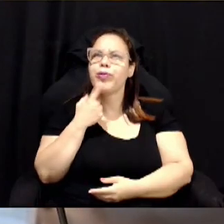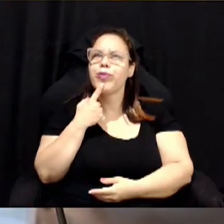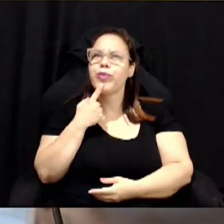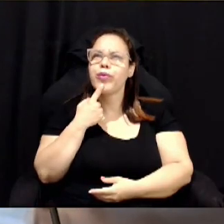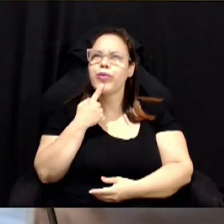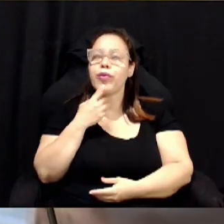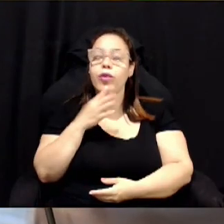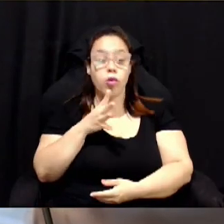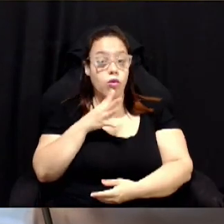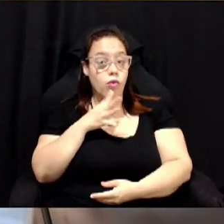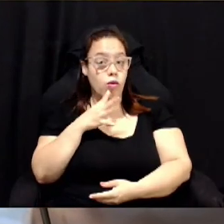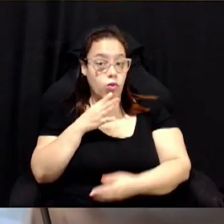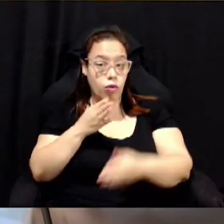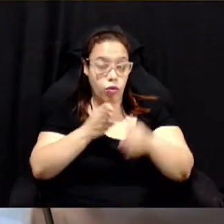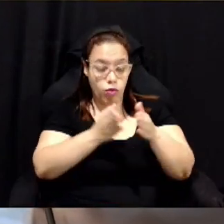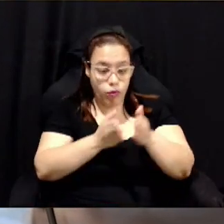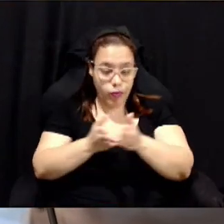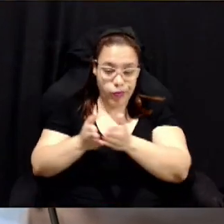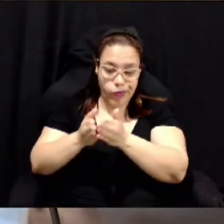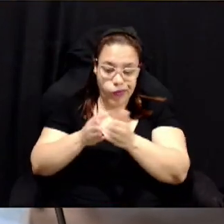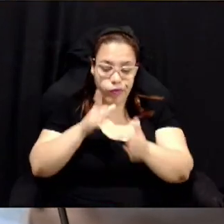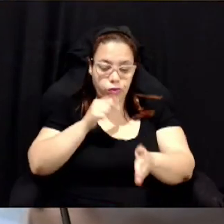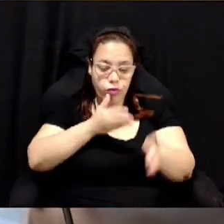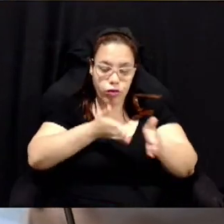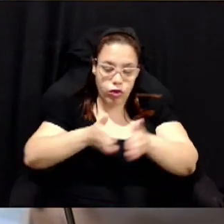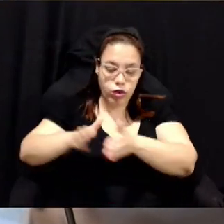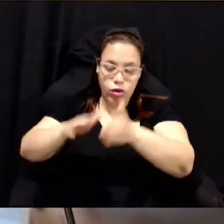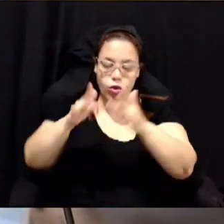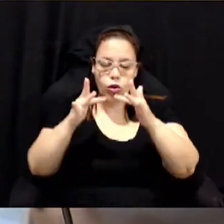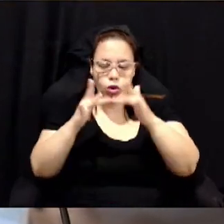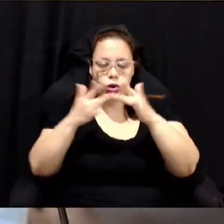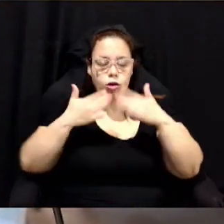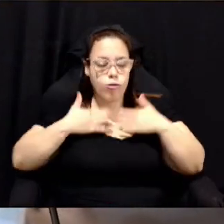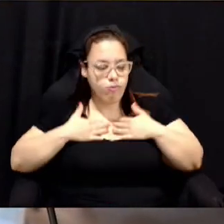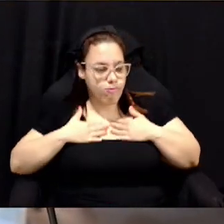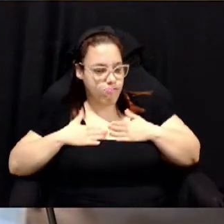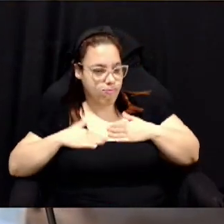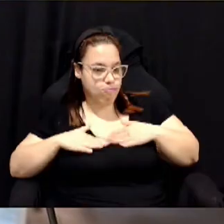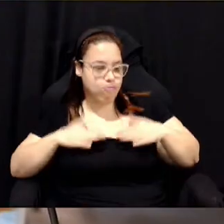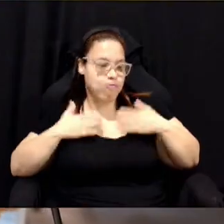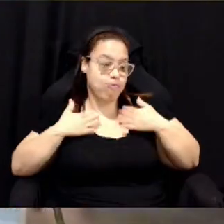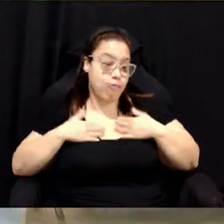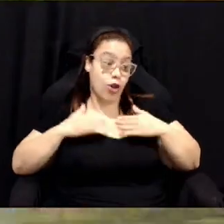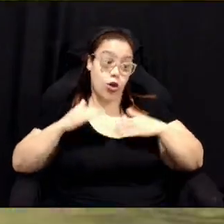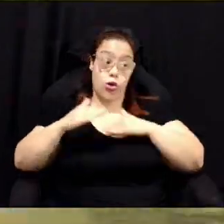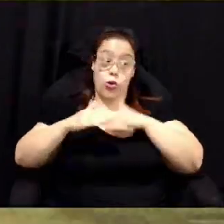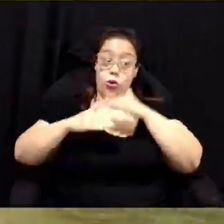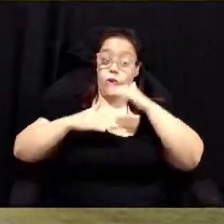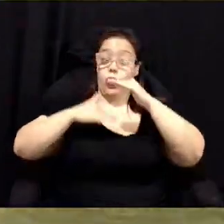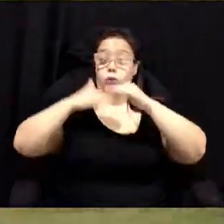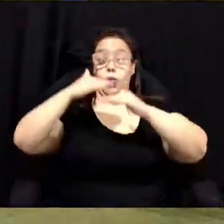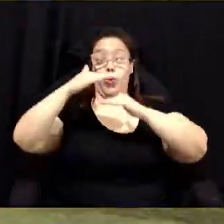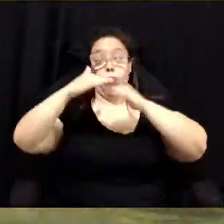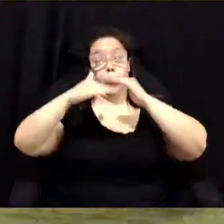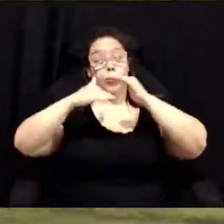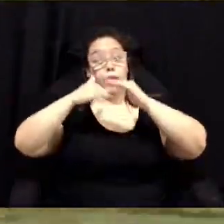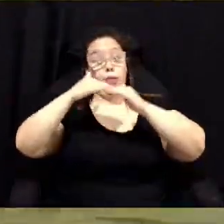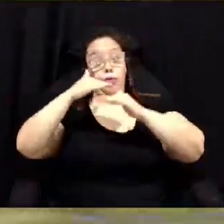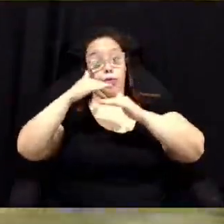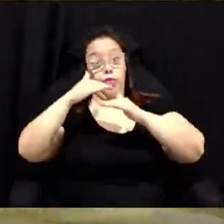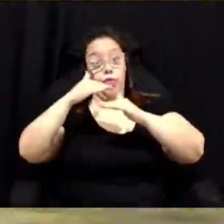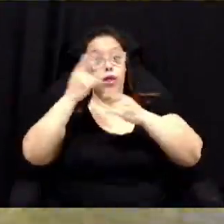o rio, para ter um contato com a natureza, algo mais tranquilo. A coisa começou a evoluir e eu comecei a ter o interesse em